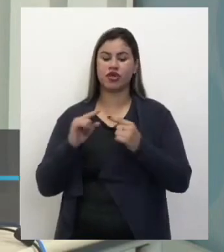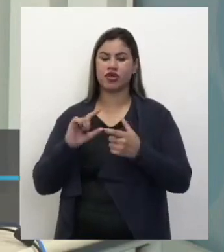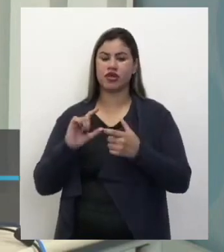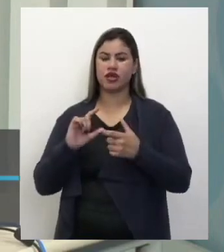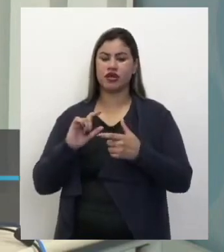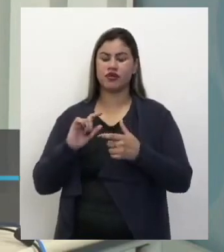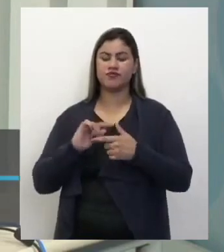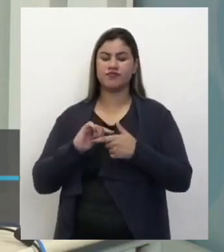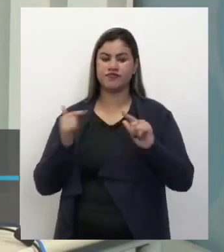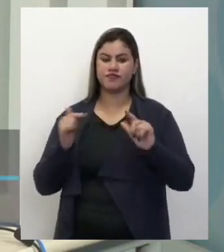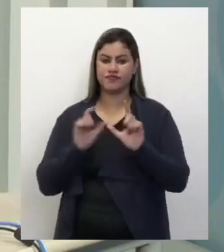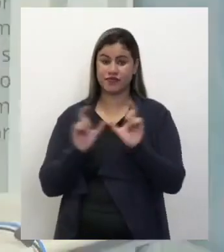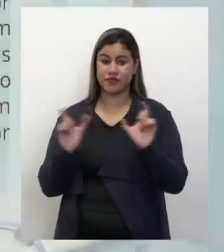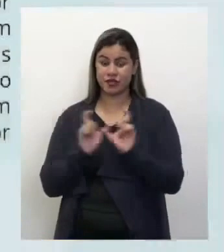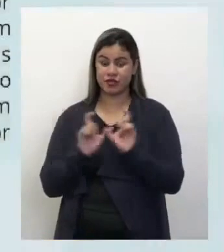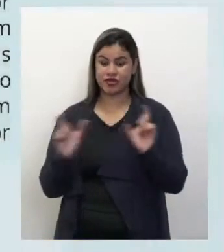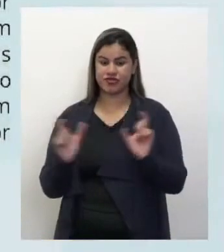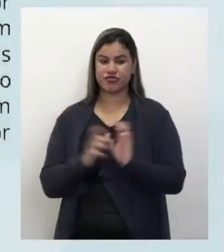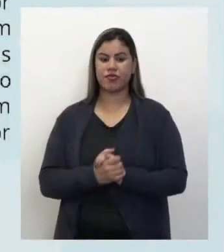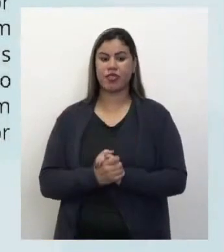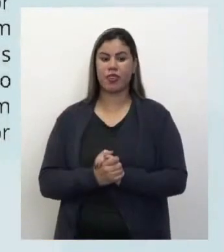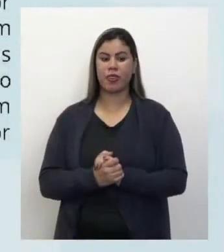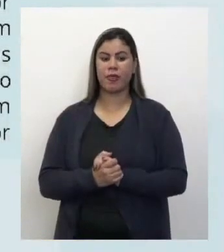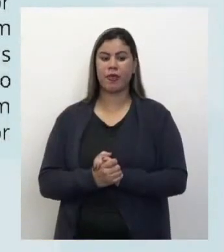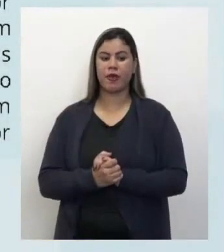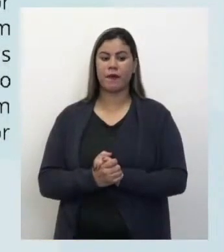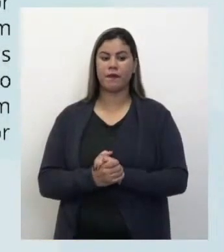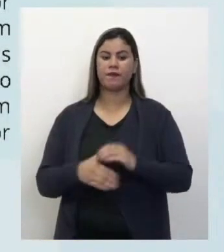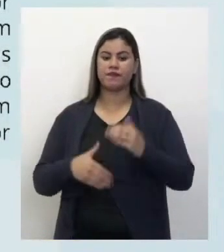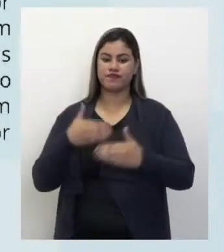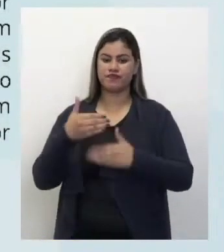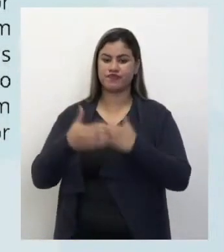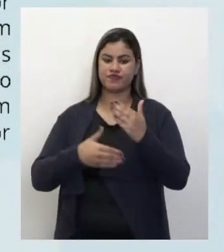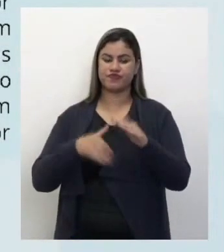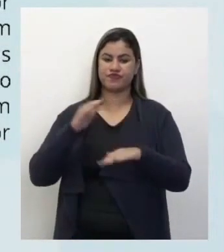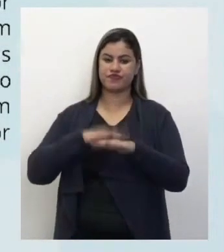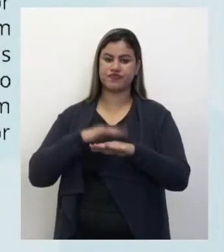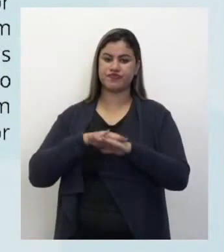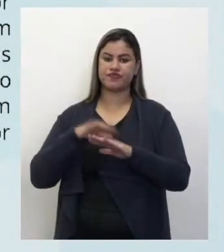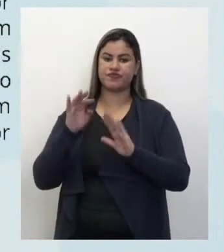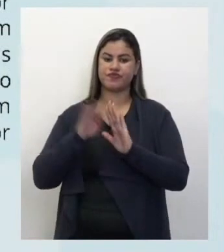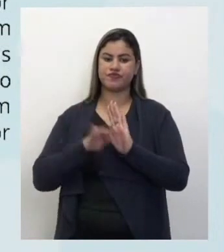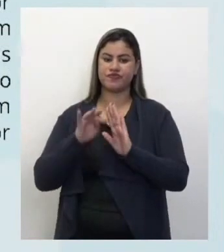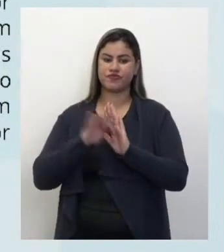gramaticais aí. A segunda parte, o processo de produção de um texto,